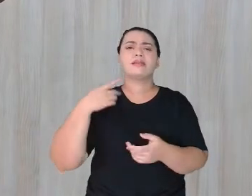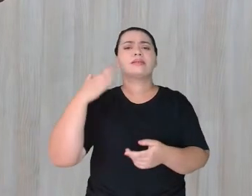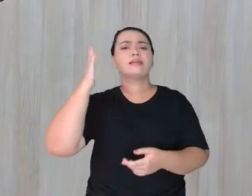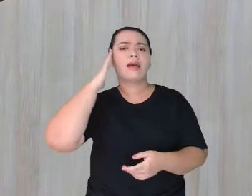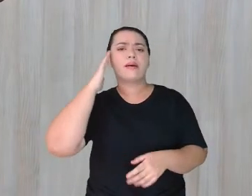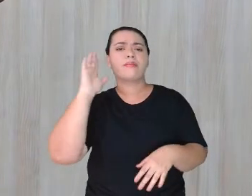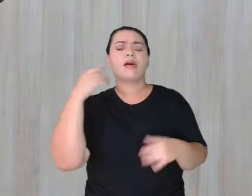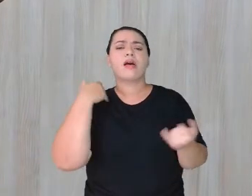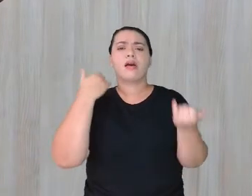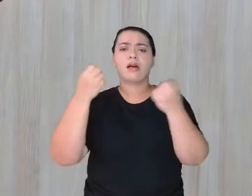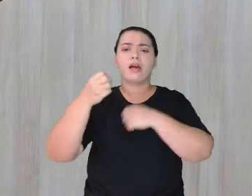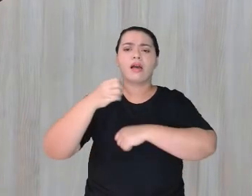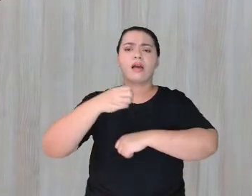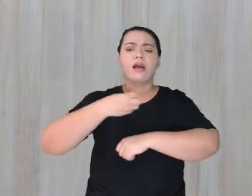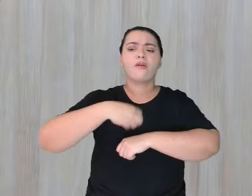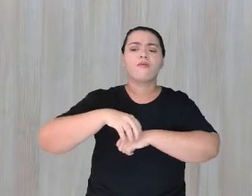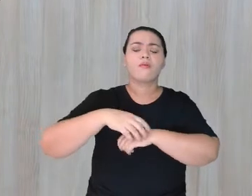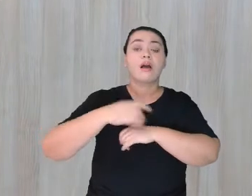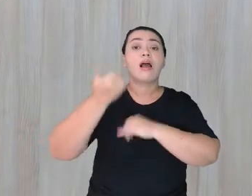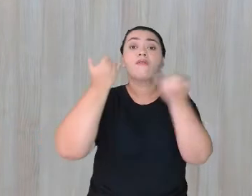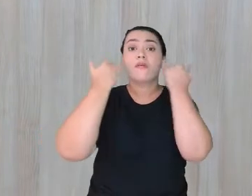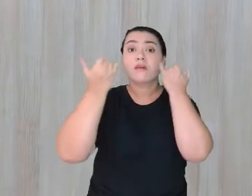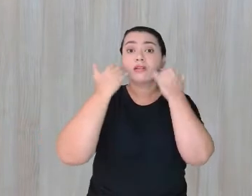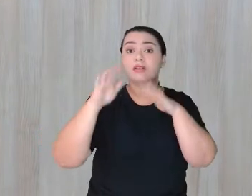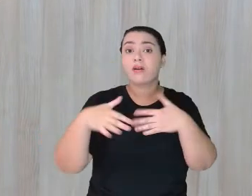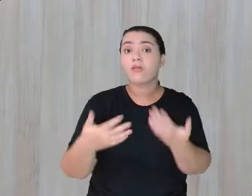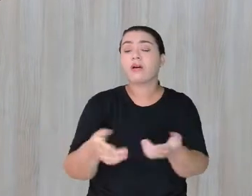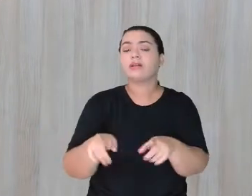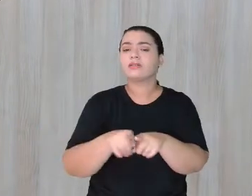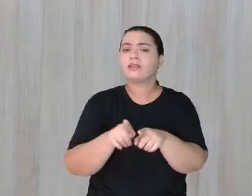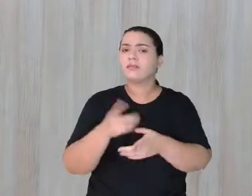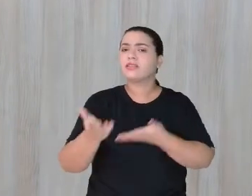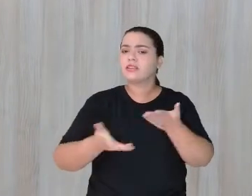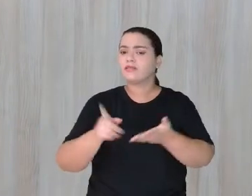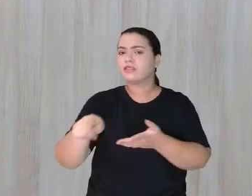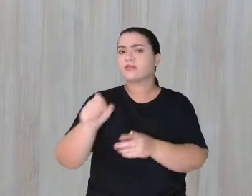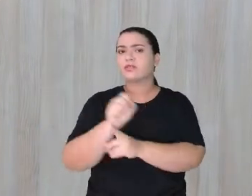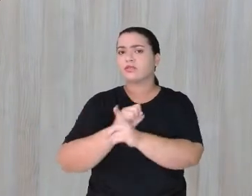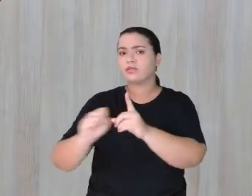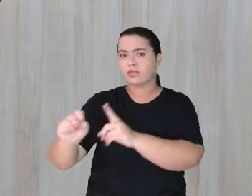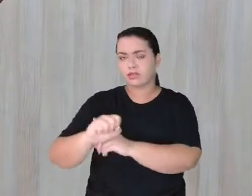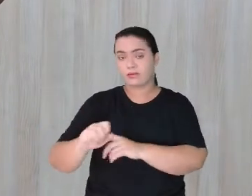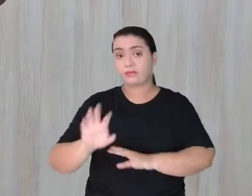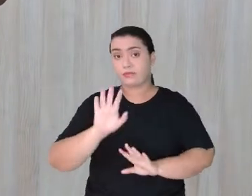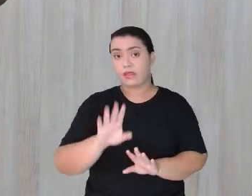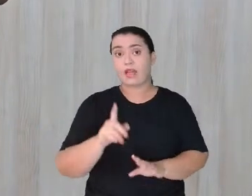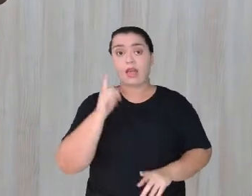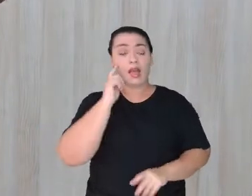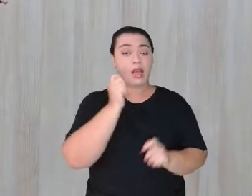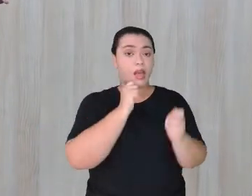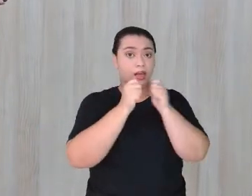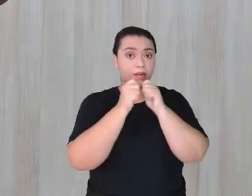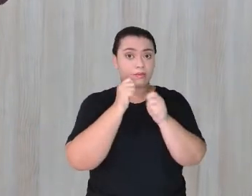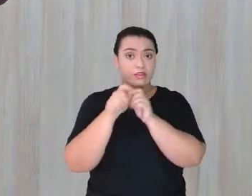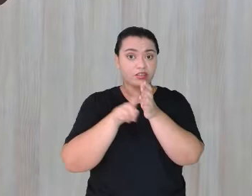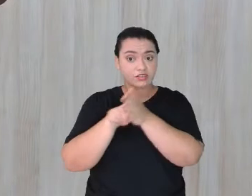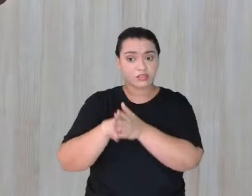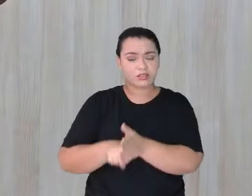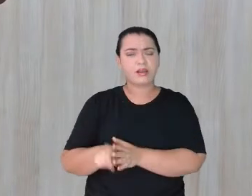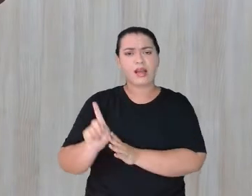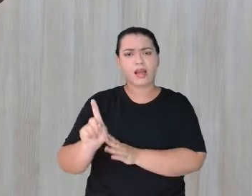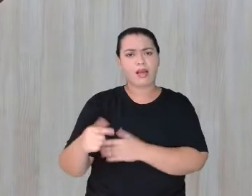informações e é sempre um serviço para a sociedade. A reportagem investigativa ela tem um papel muito importante para a